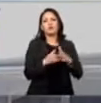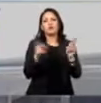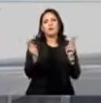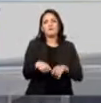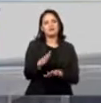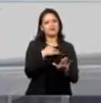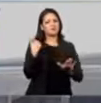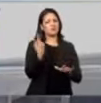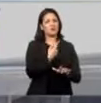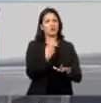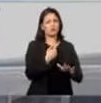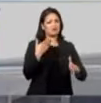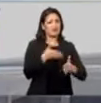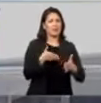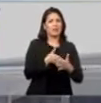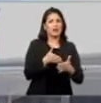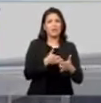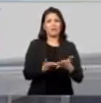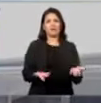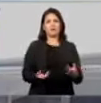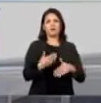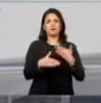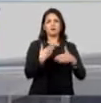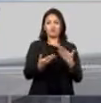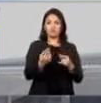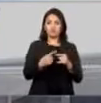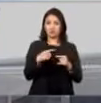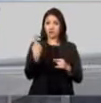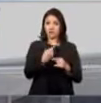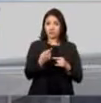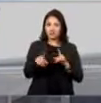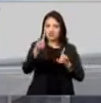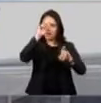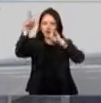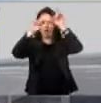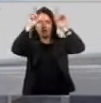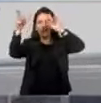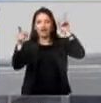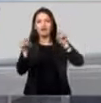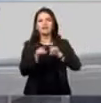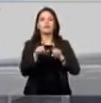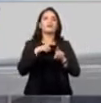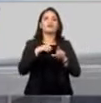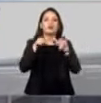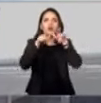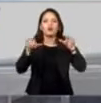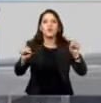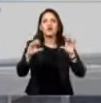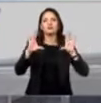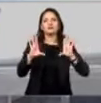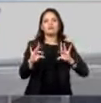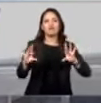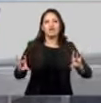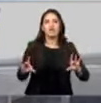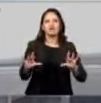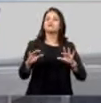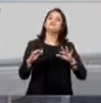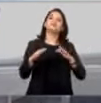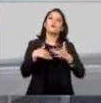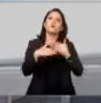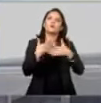de desenvolvimento e evolução, pois é da nossa capacidade de criar que advém também a linguagem, a ciência, a produção industrial